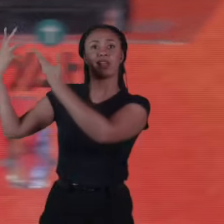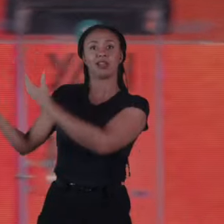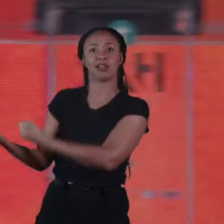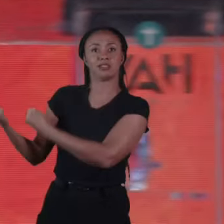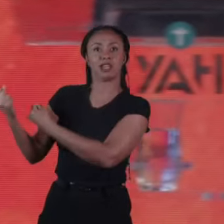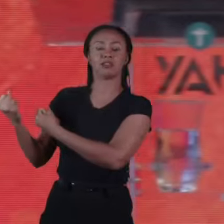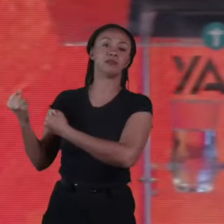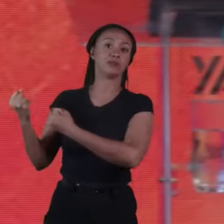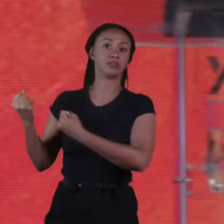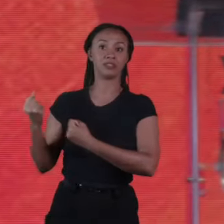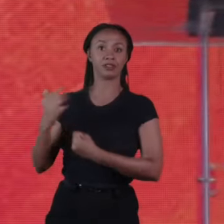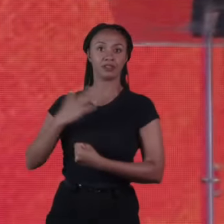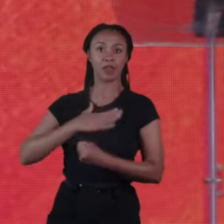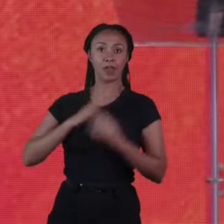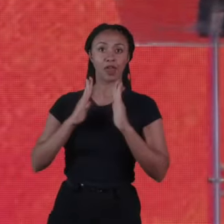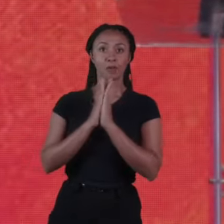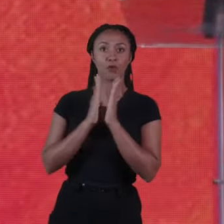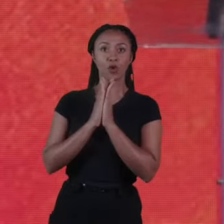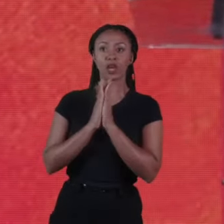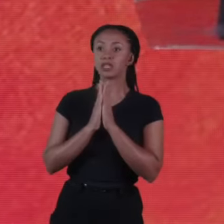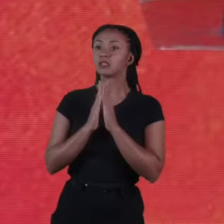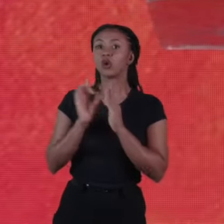não está limitada a um lugar.